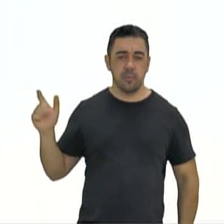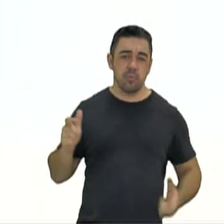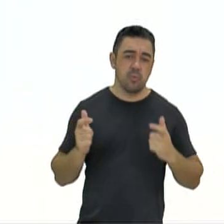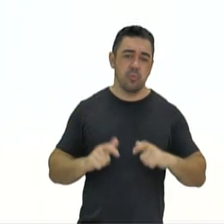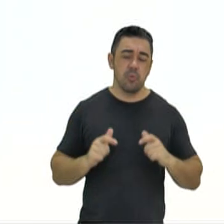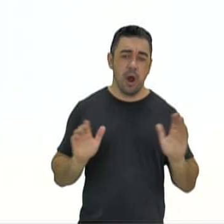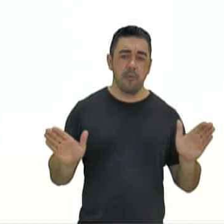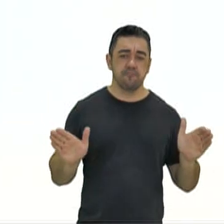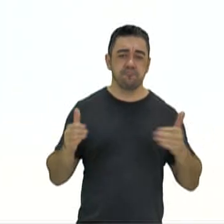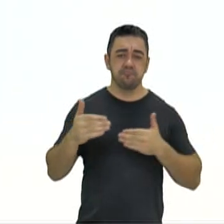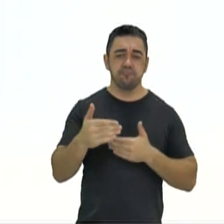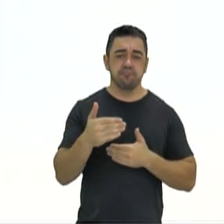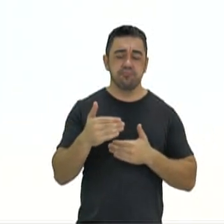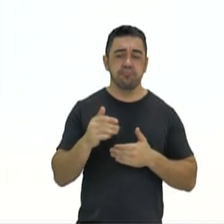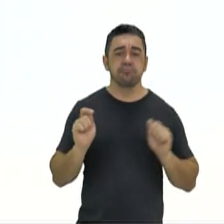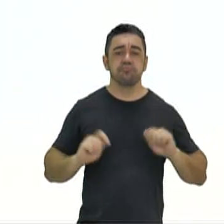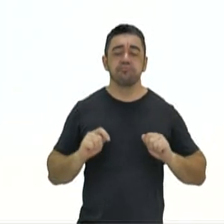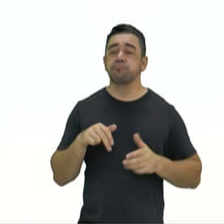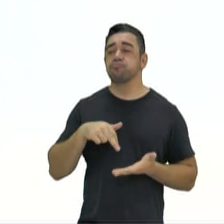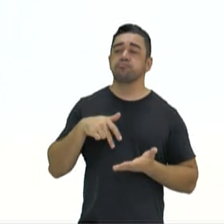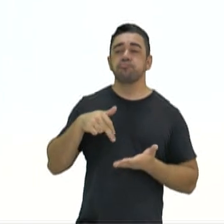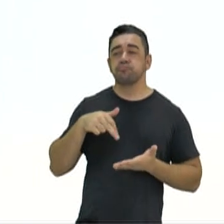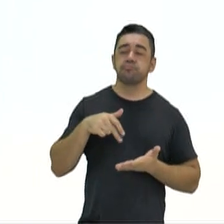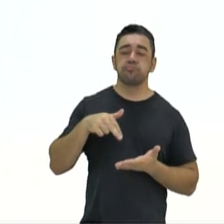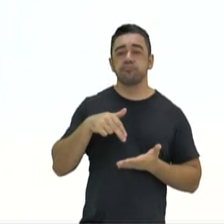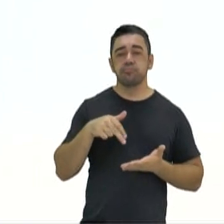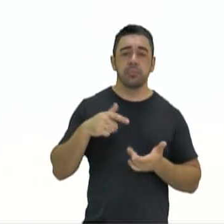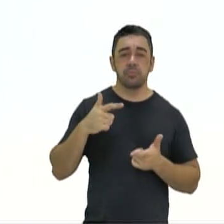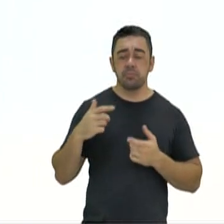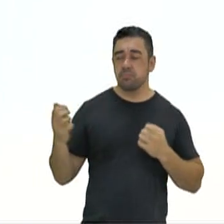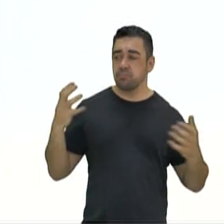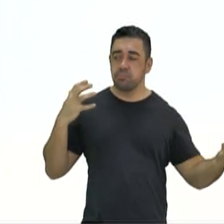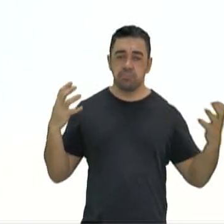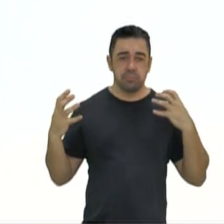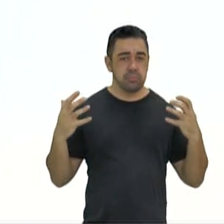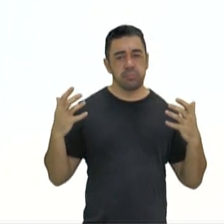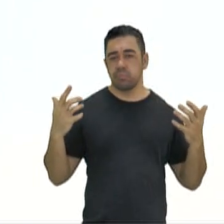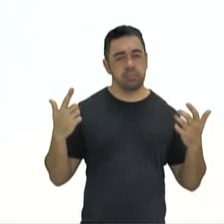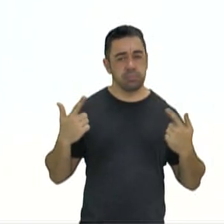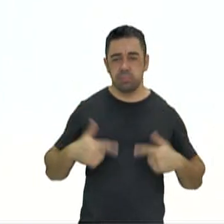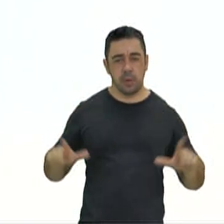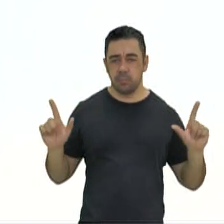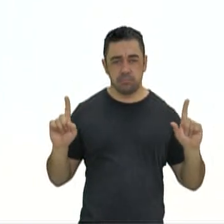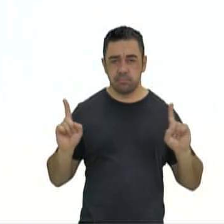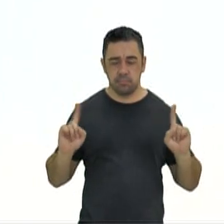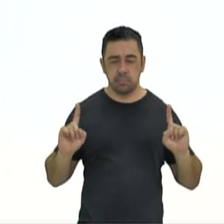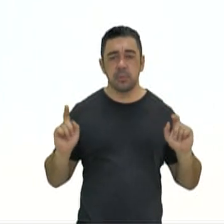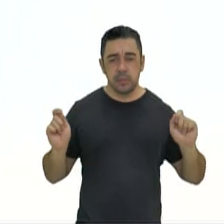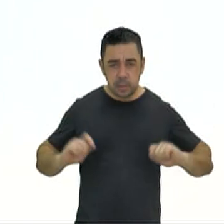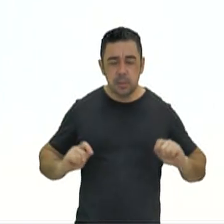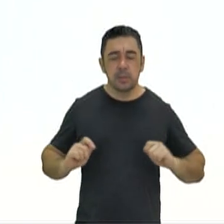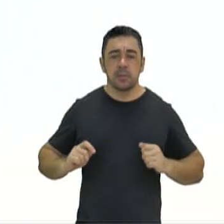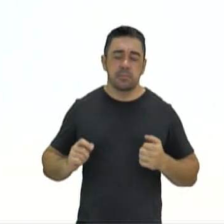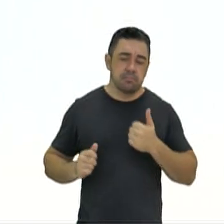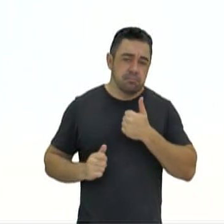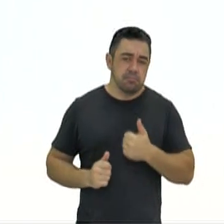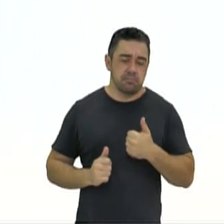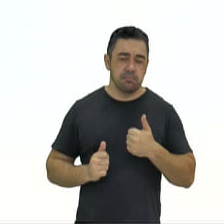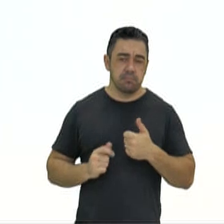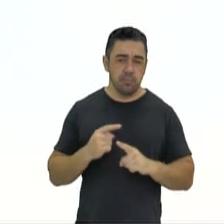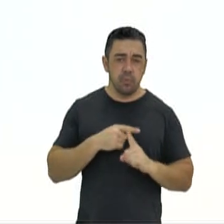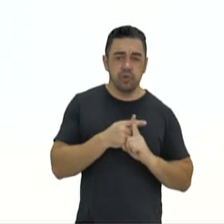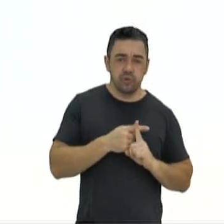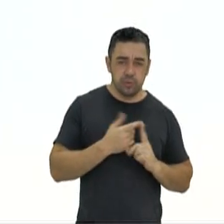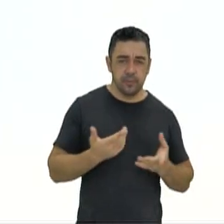num ambiente fechado. Então, aqui nós não temos os indivíduos expostos a um clima seco e frio, como